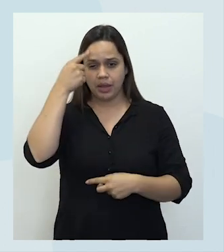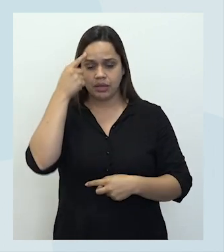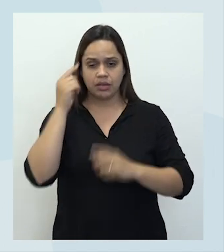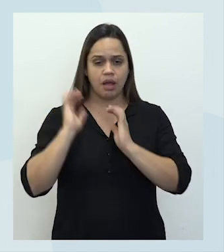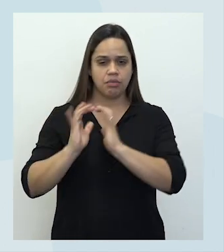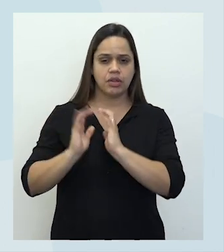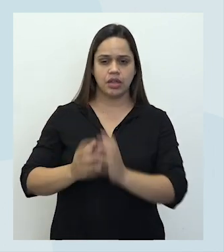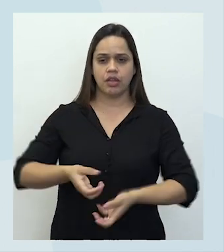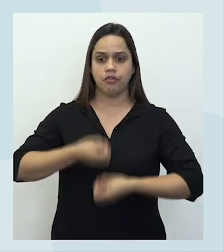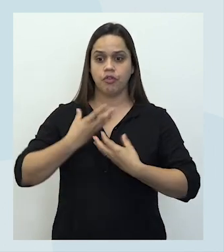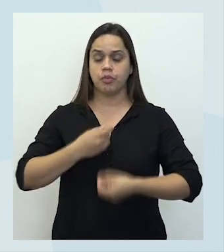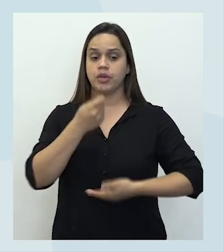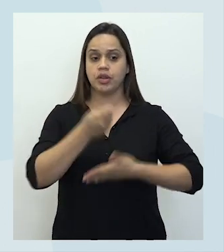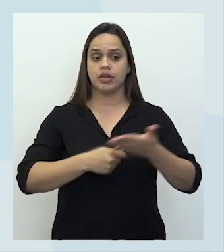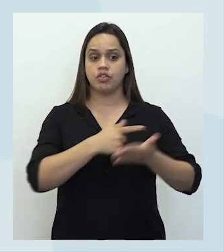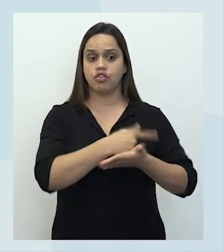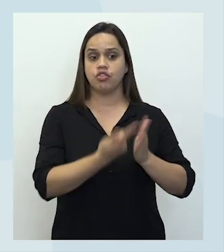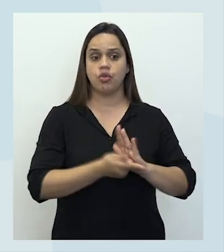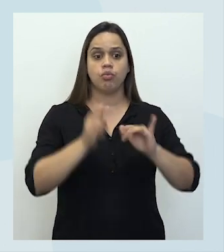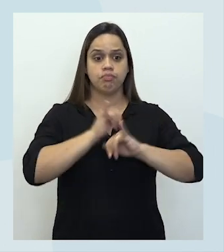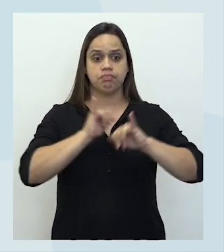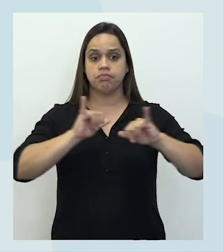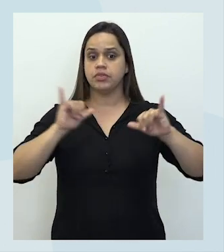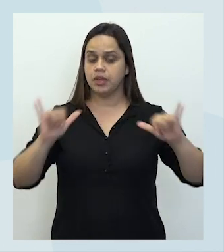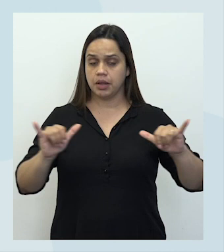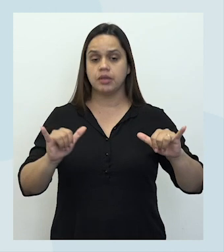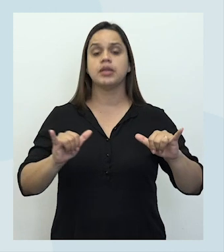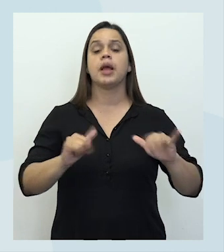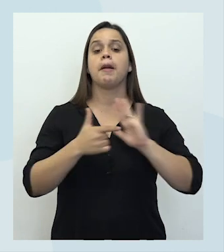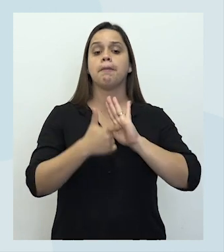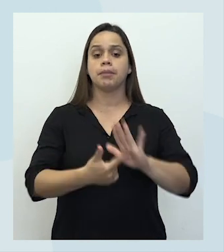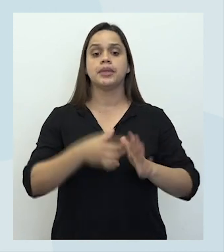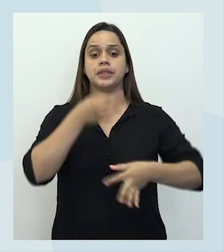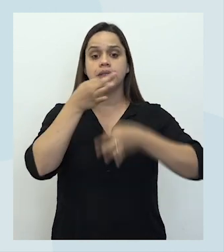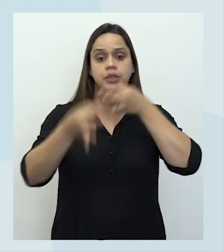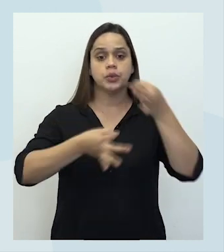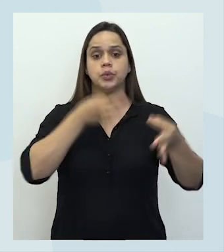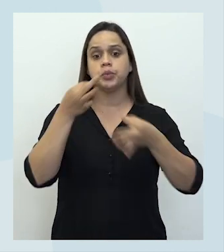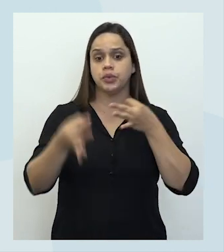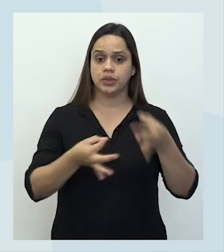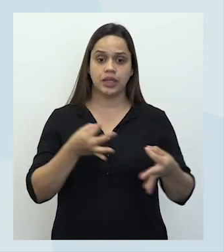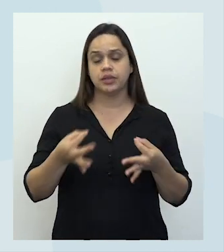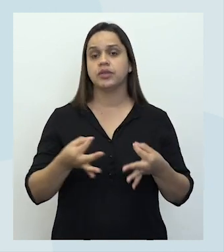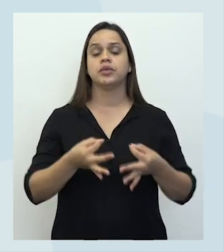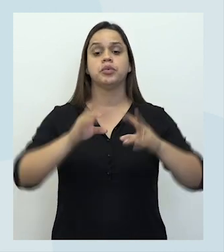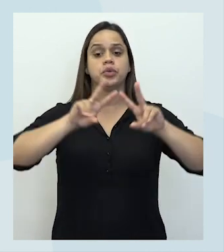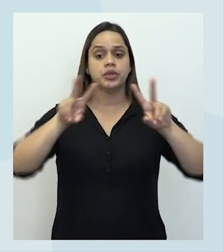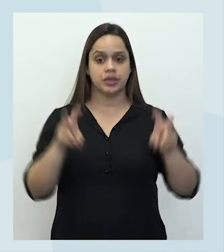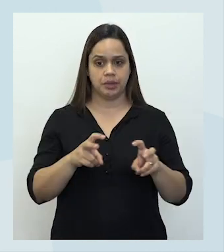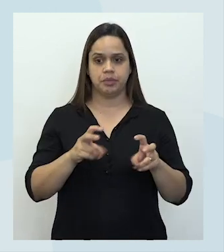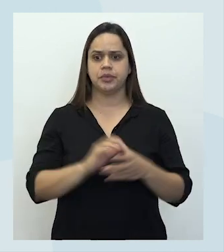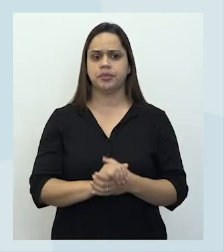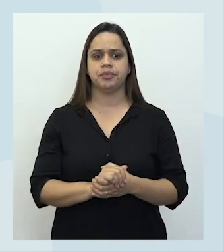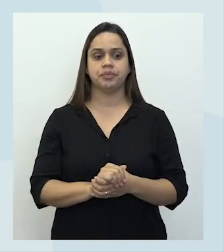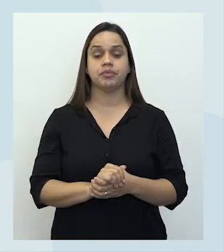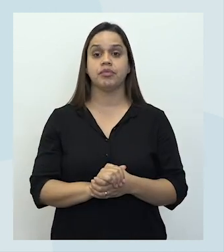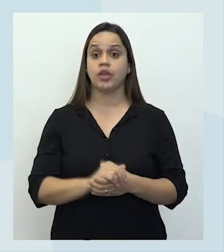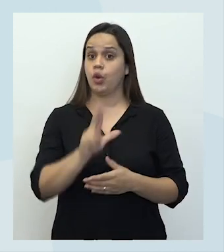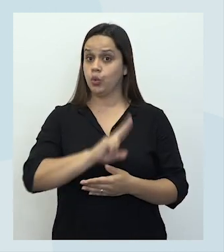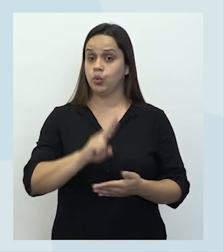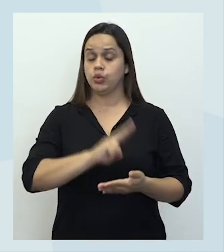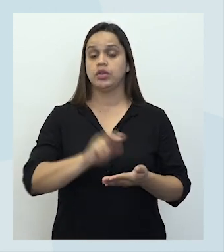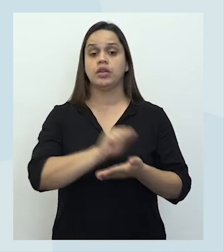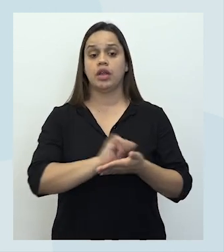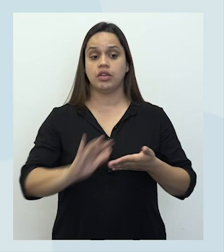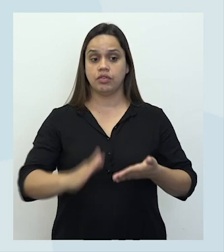sobre informações em texto do gênero notícia e apresentar argumentos sobre um tema, a partir